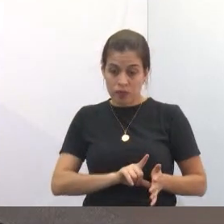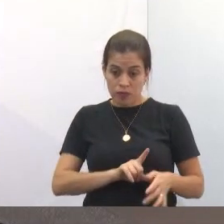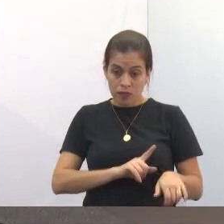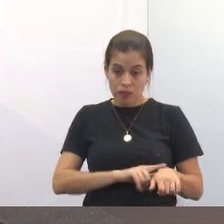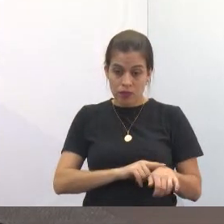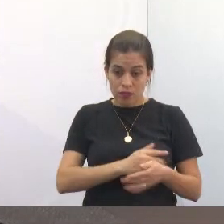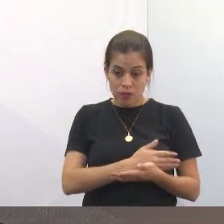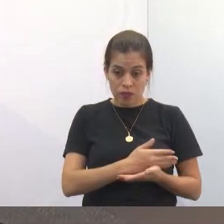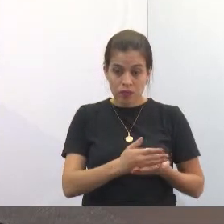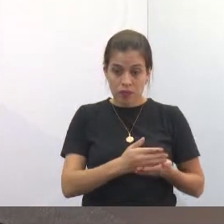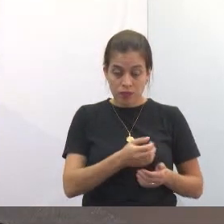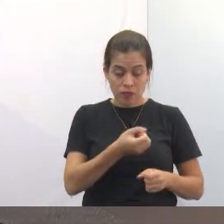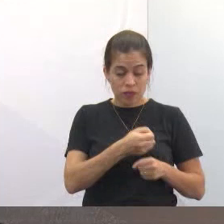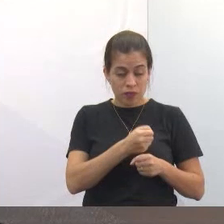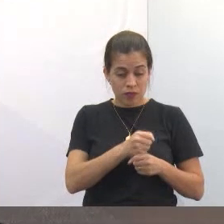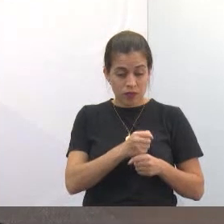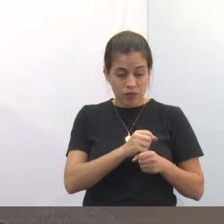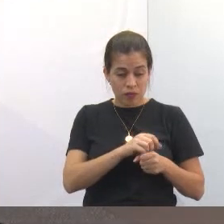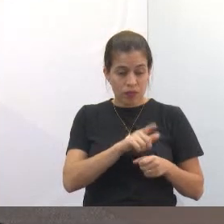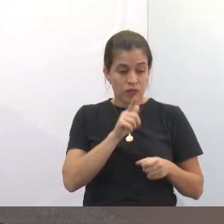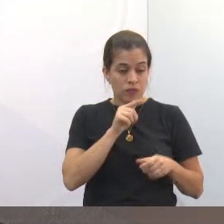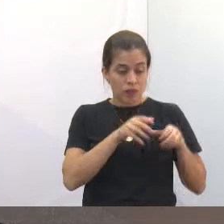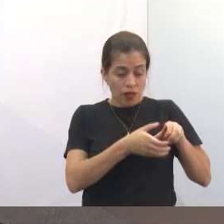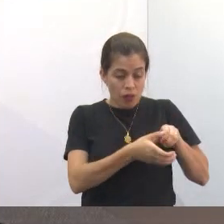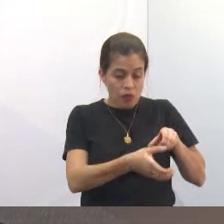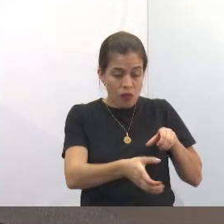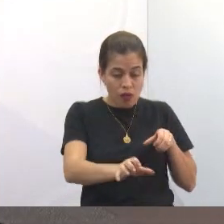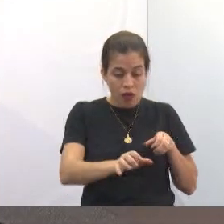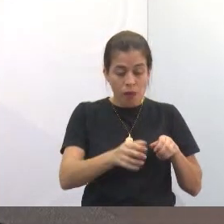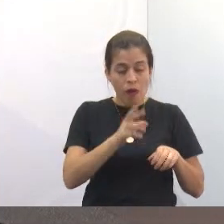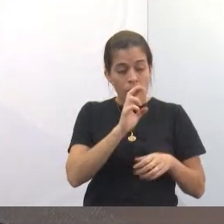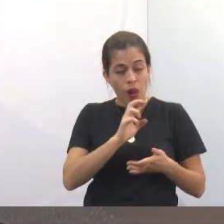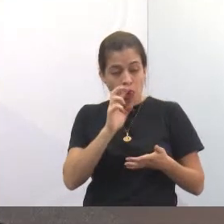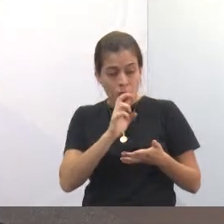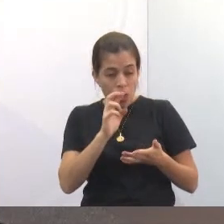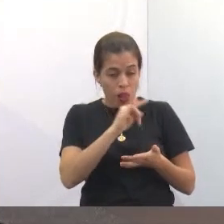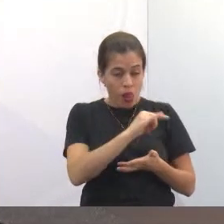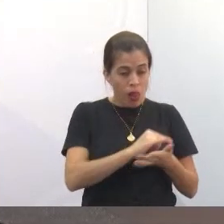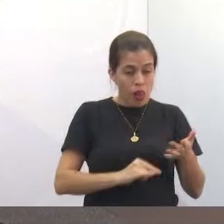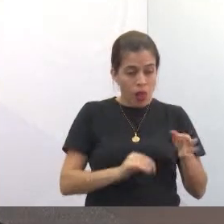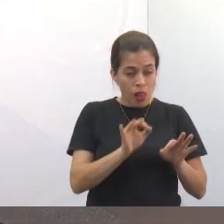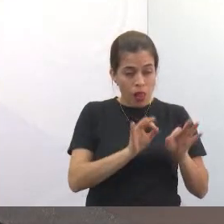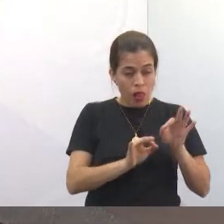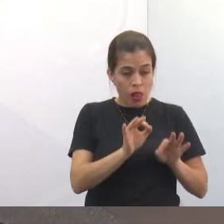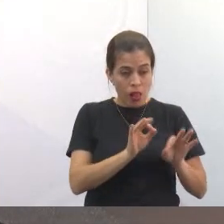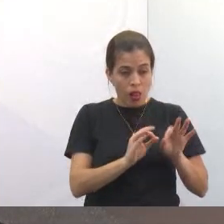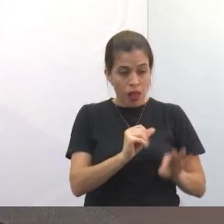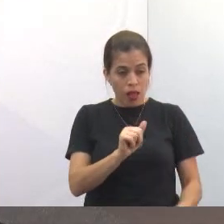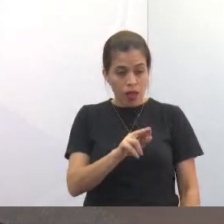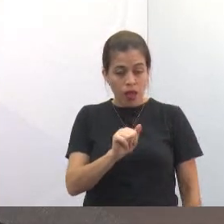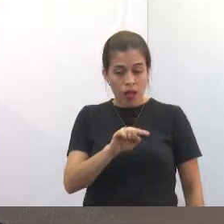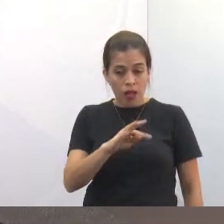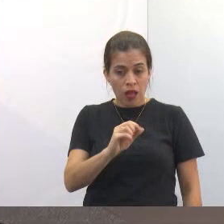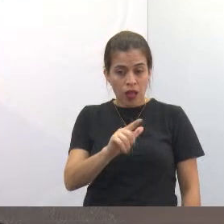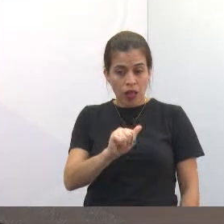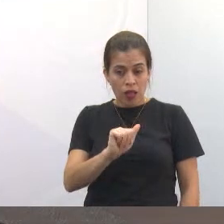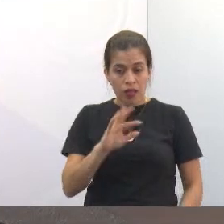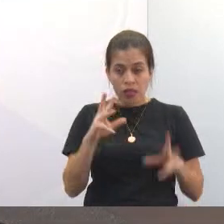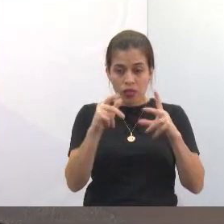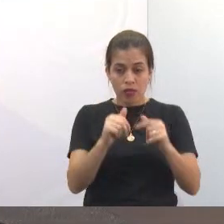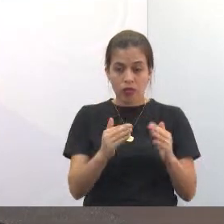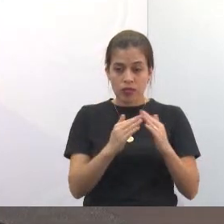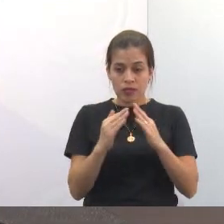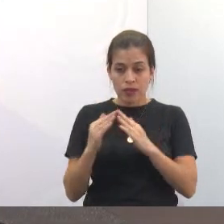obras de canalização, foram realizadas vistorias para a elaboração do laudo cautelares em todas as